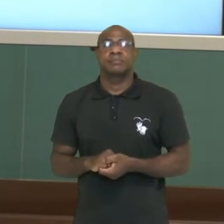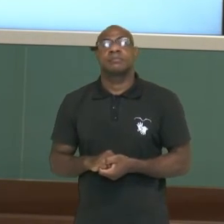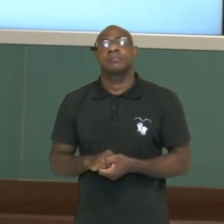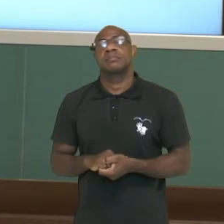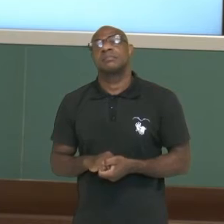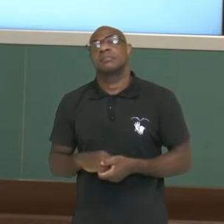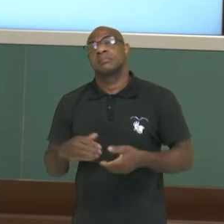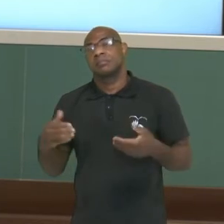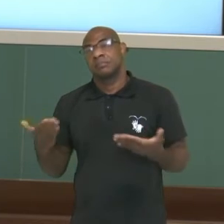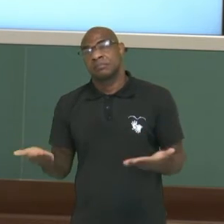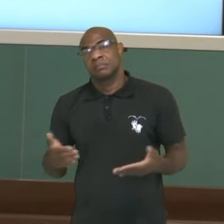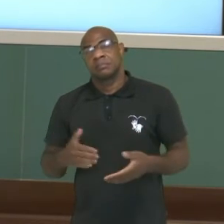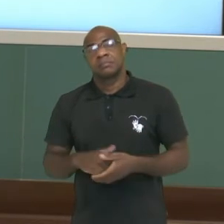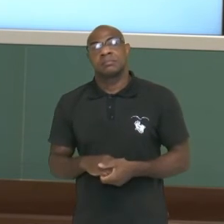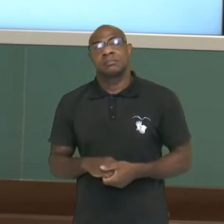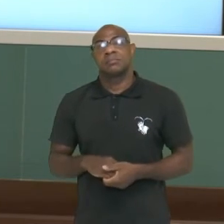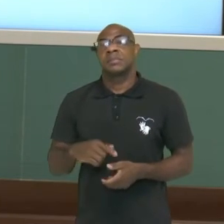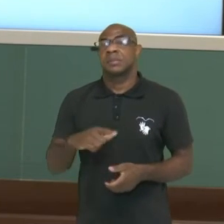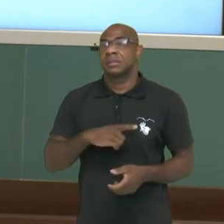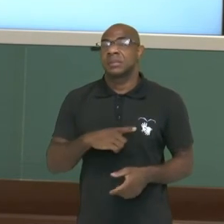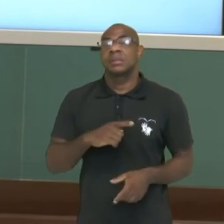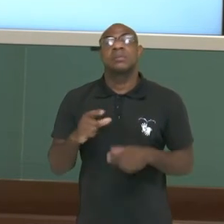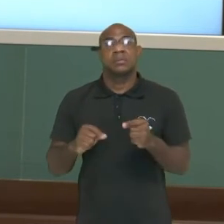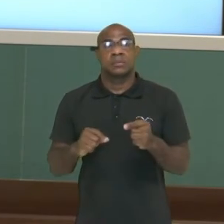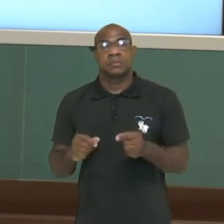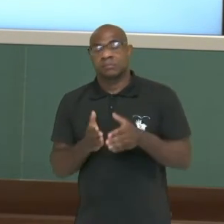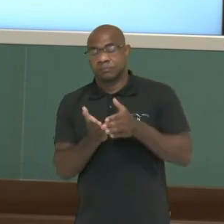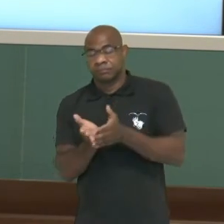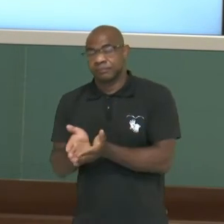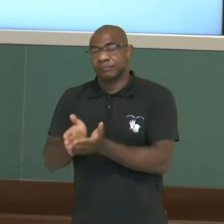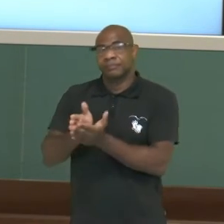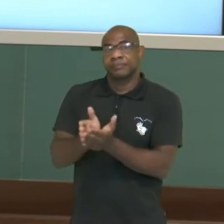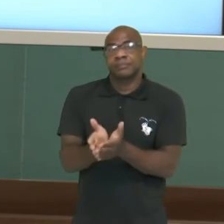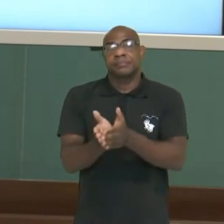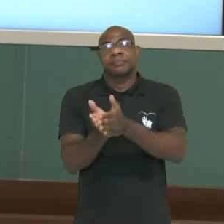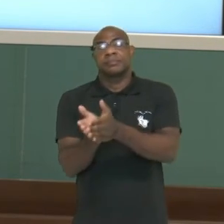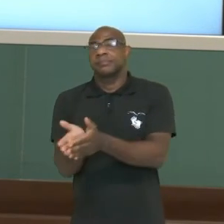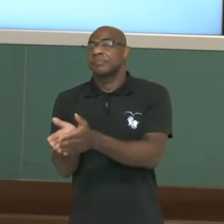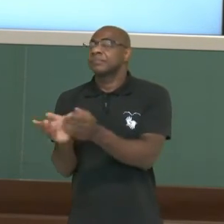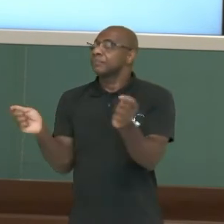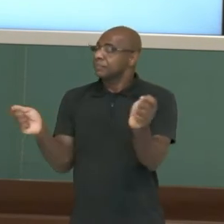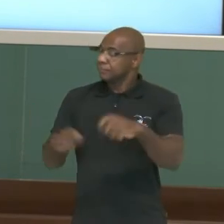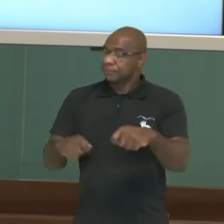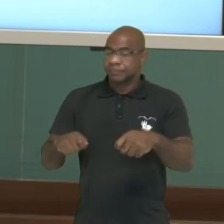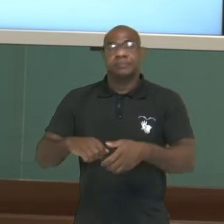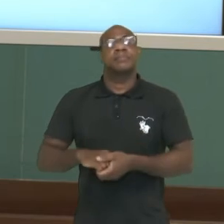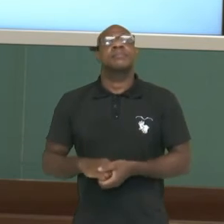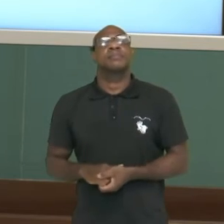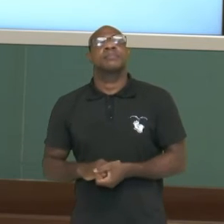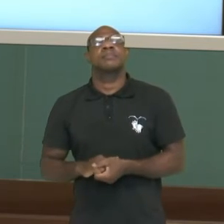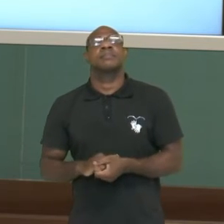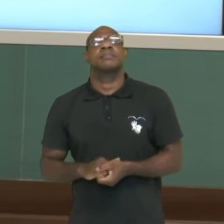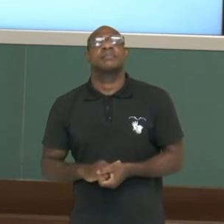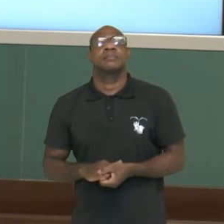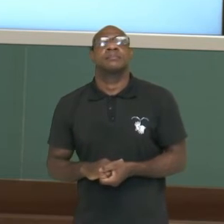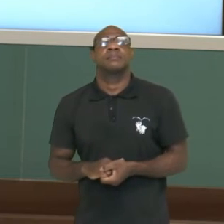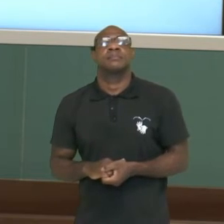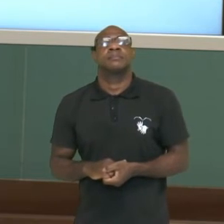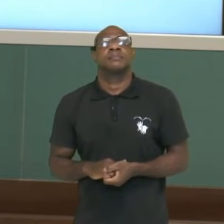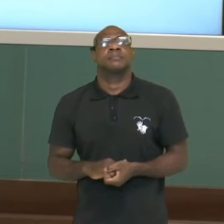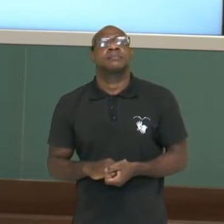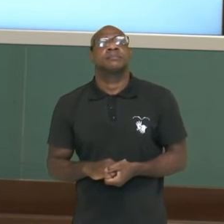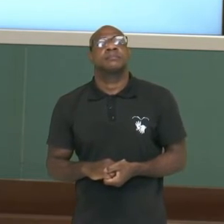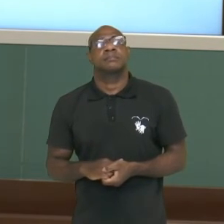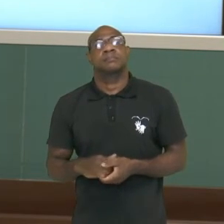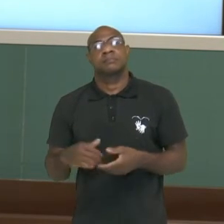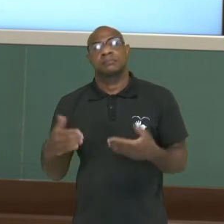metal gigante que dentro vai as mercadorias, acontece então de poder transportar esse grande volume de mercadorias aí, tá